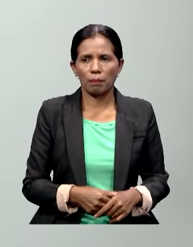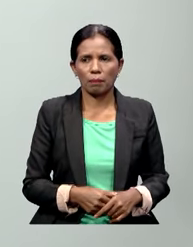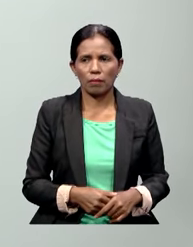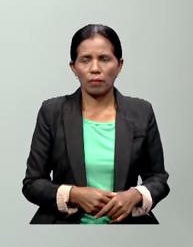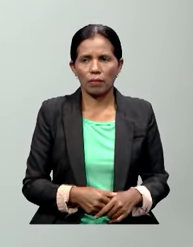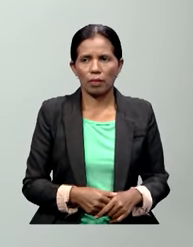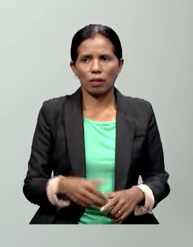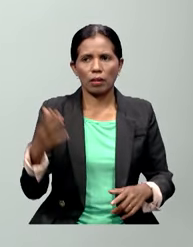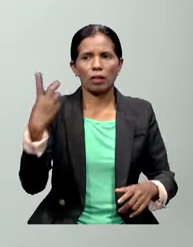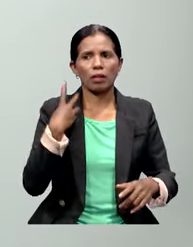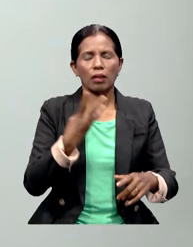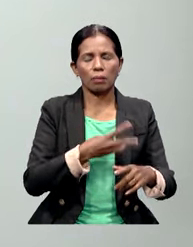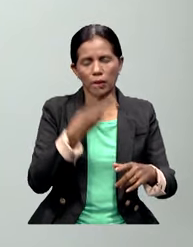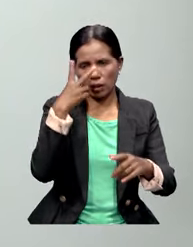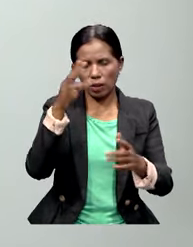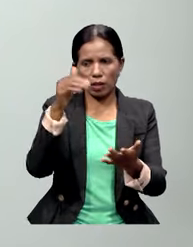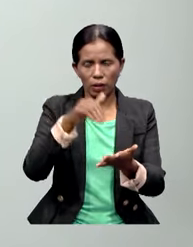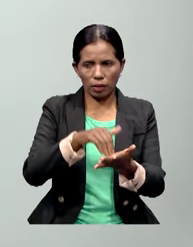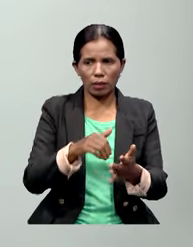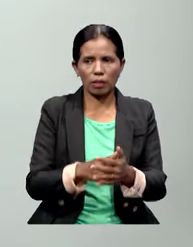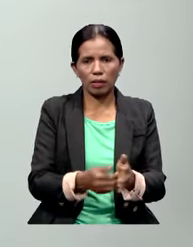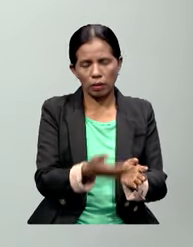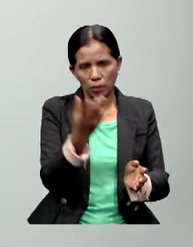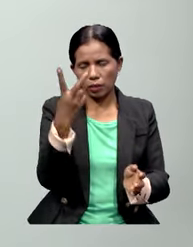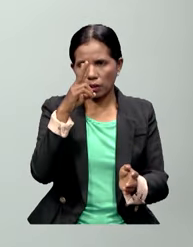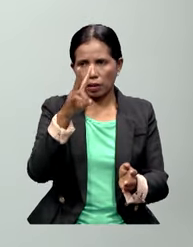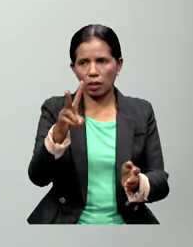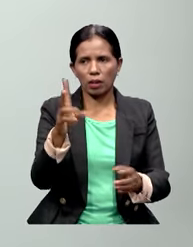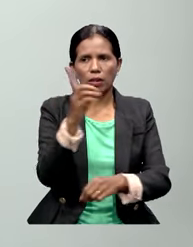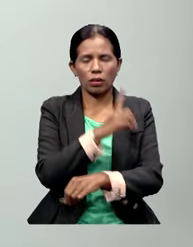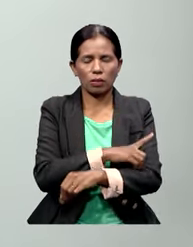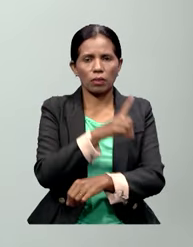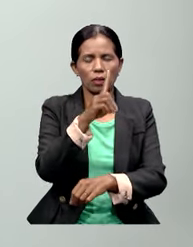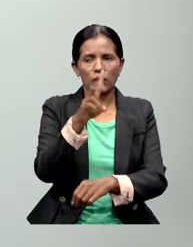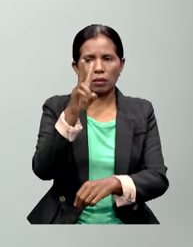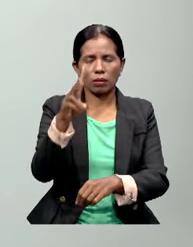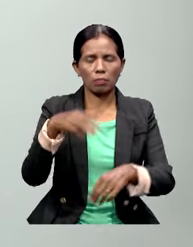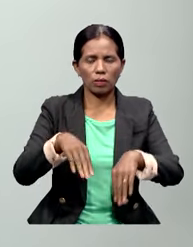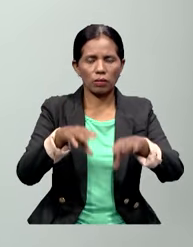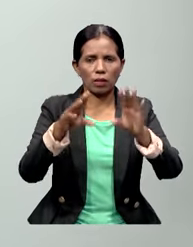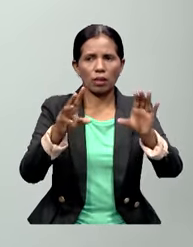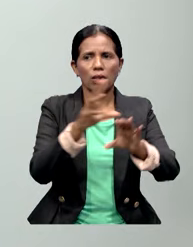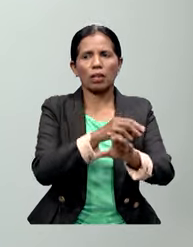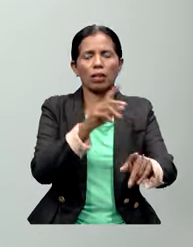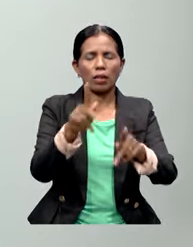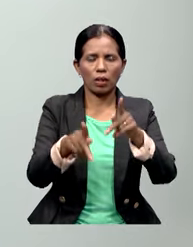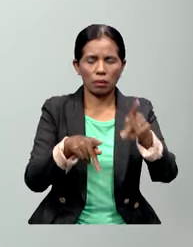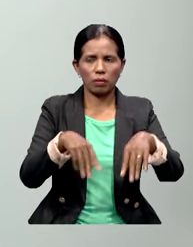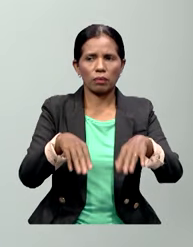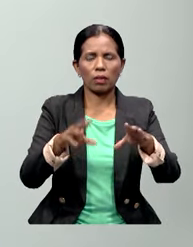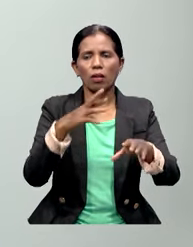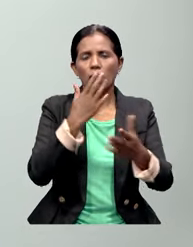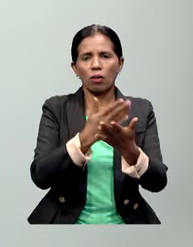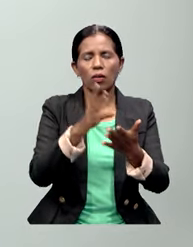buat ida ni hilam ne evaluasaun. Ita bo cer hare lor on daruan ne mihalo bazar baratu, e ma antri na kuno bahola fos